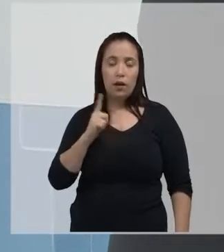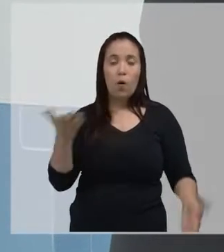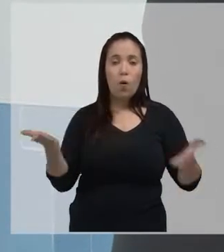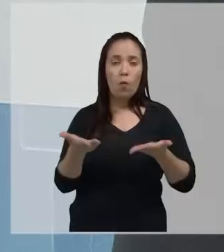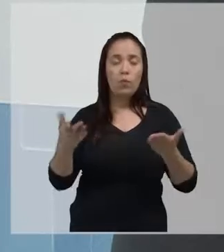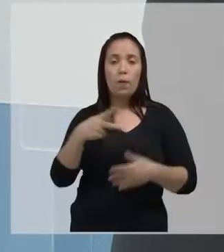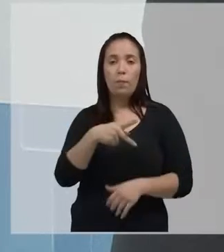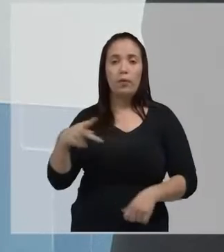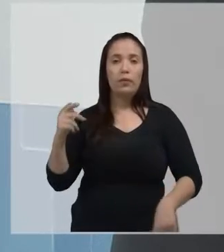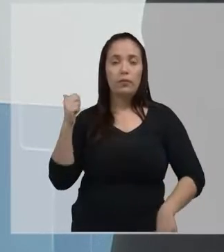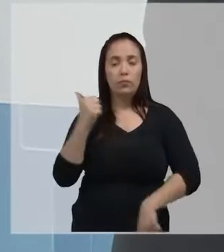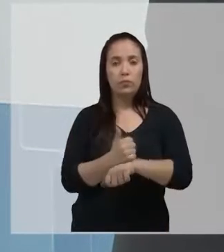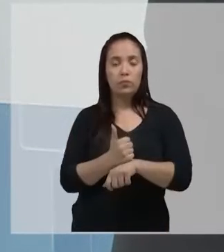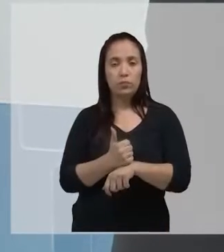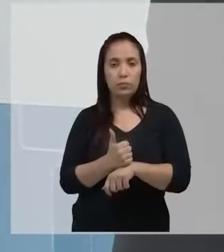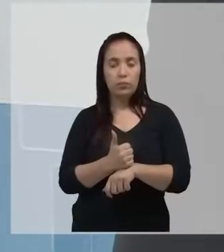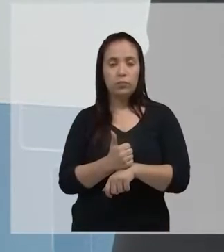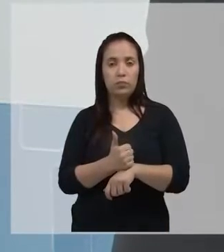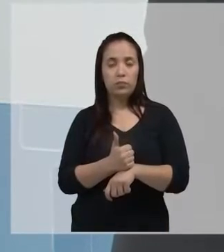hoje, que